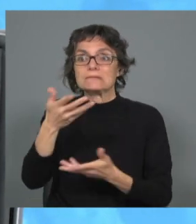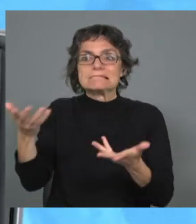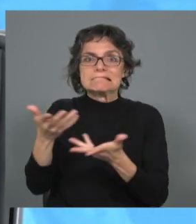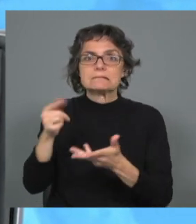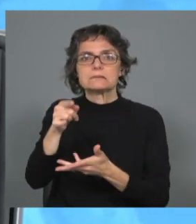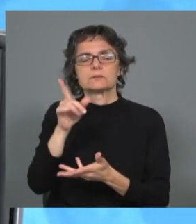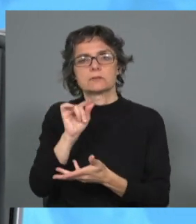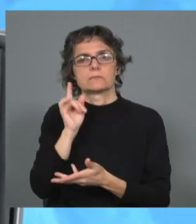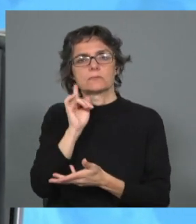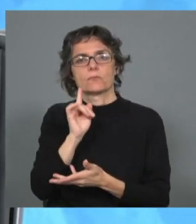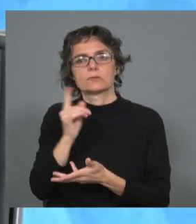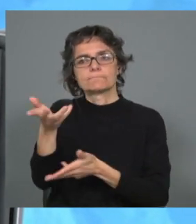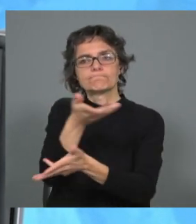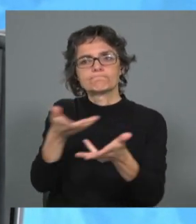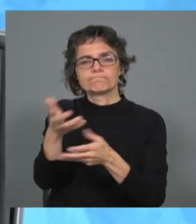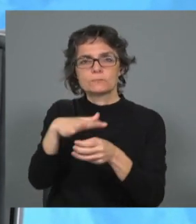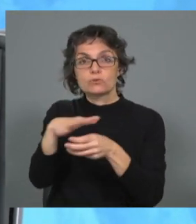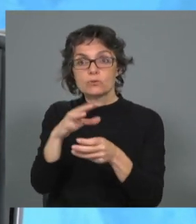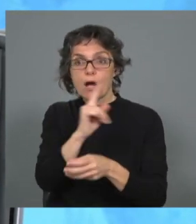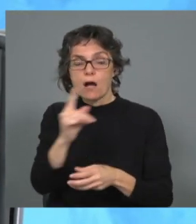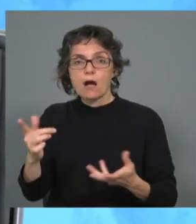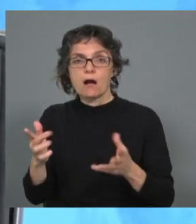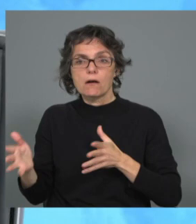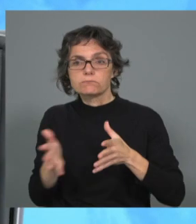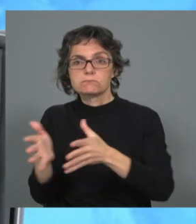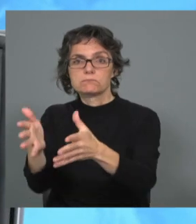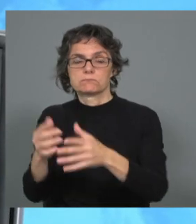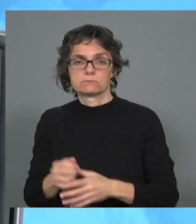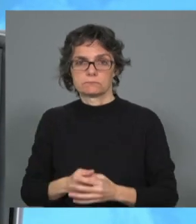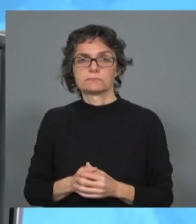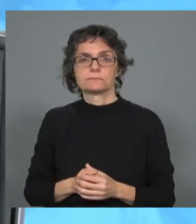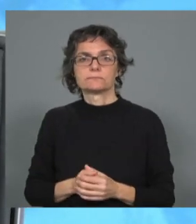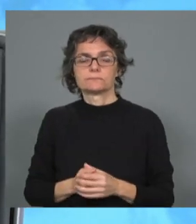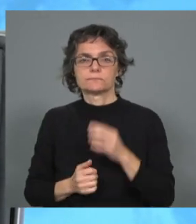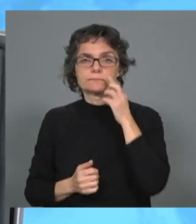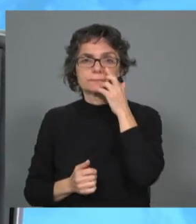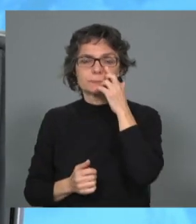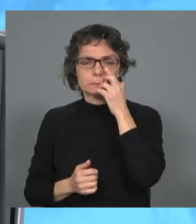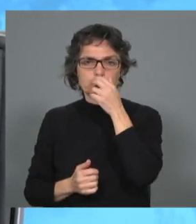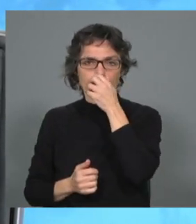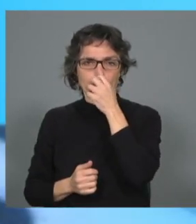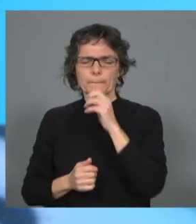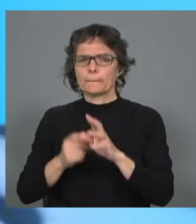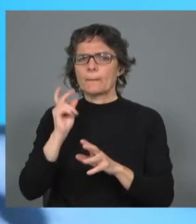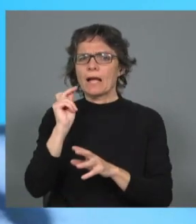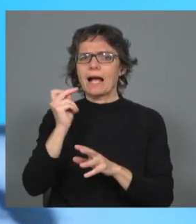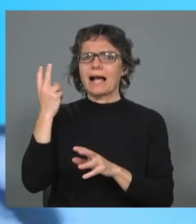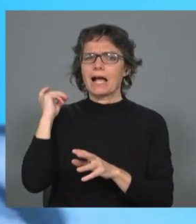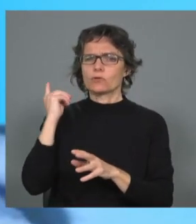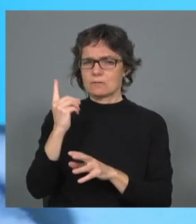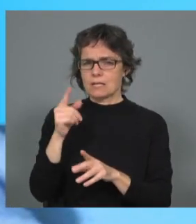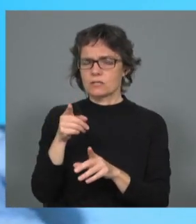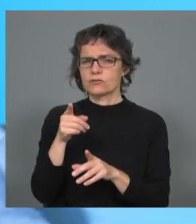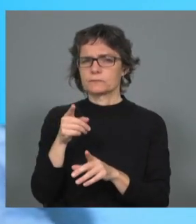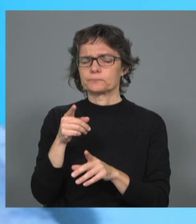e conversar e ter abertura e encontrar reciprocidade nas outras pessoas e encontrar caminhos. Claro. Foi há 6 anos a exortação apostólica